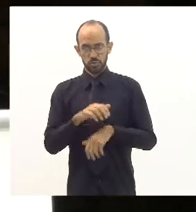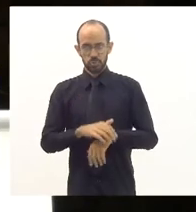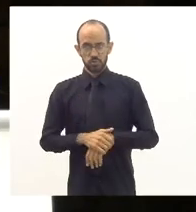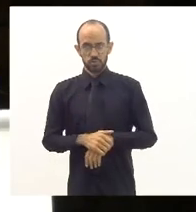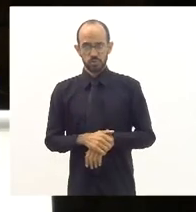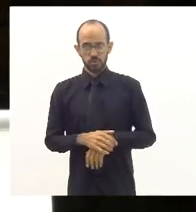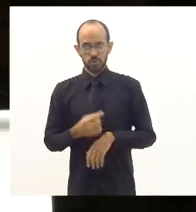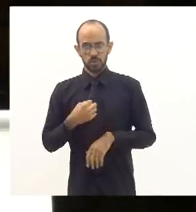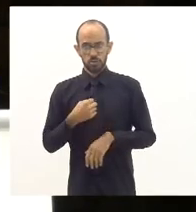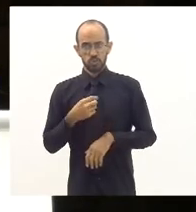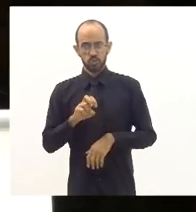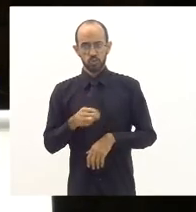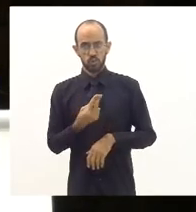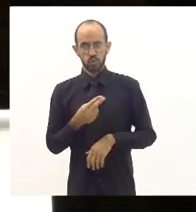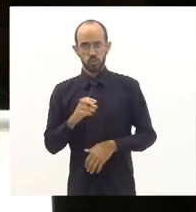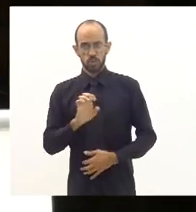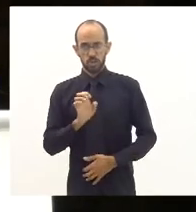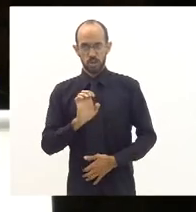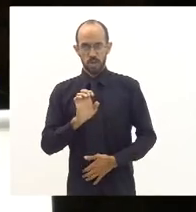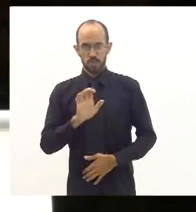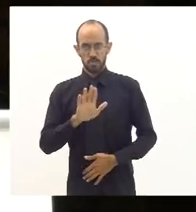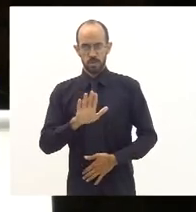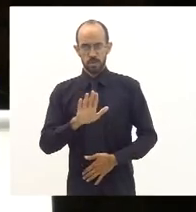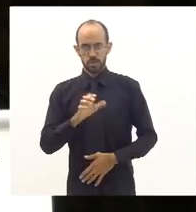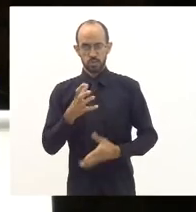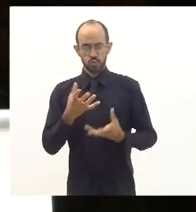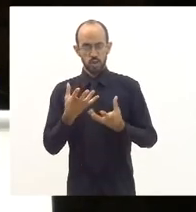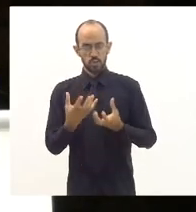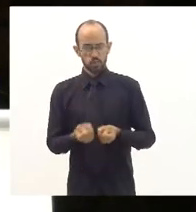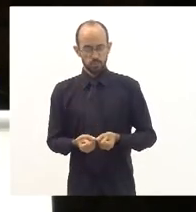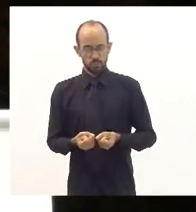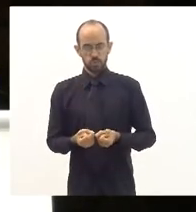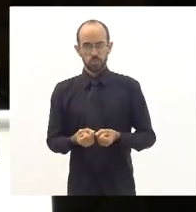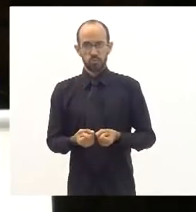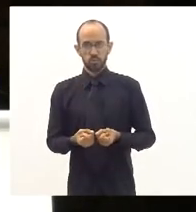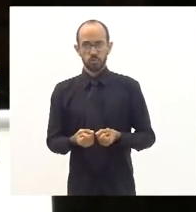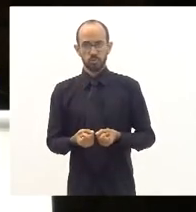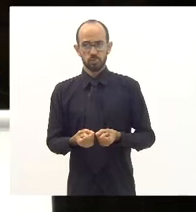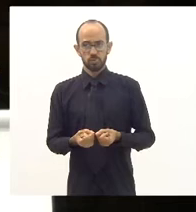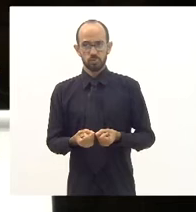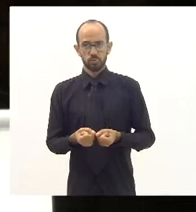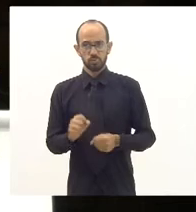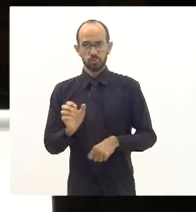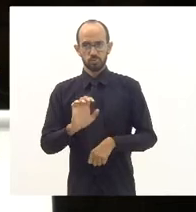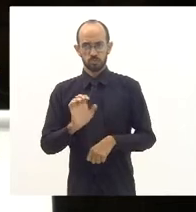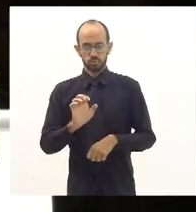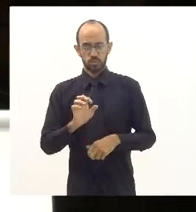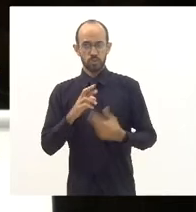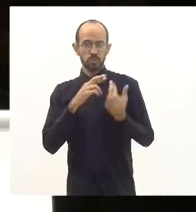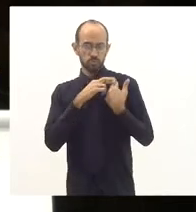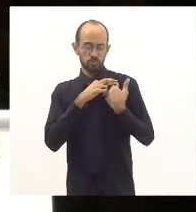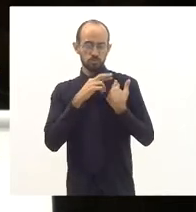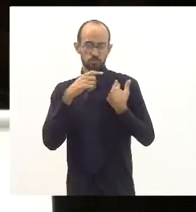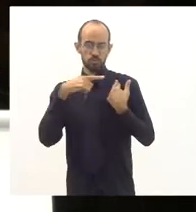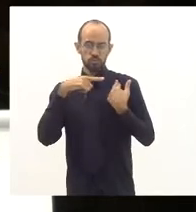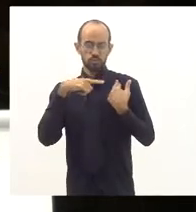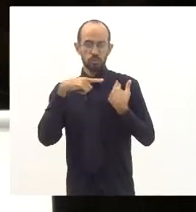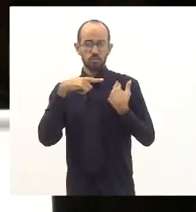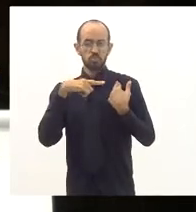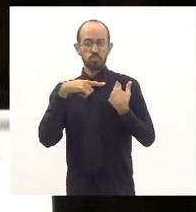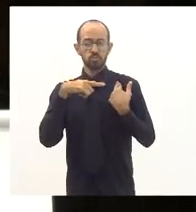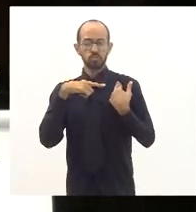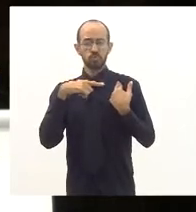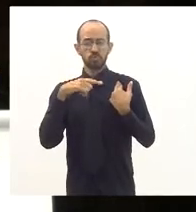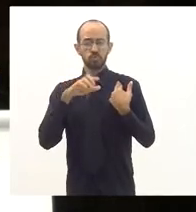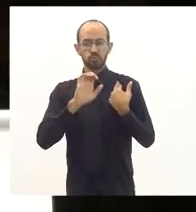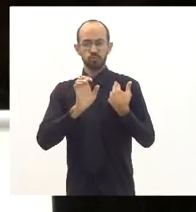que eu sou gay, mas sou gay assumido, um gay de responsabilidade,